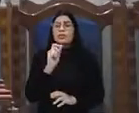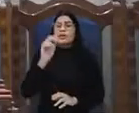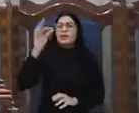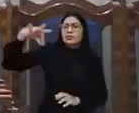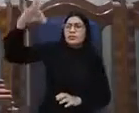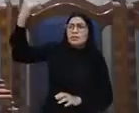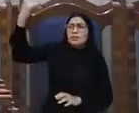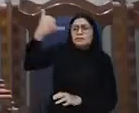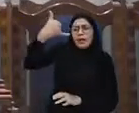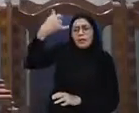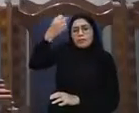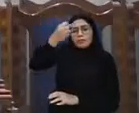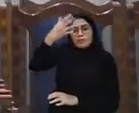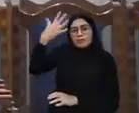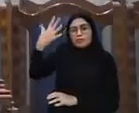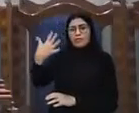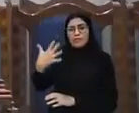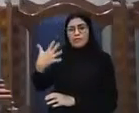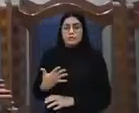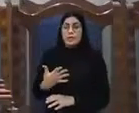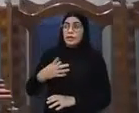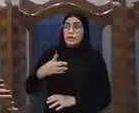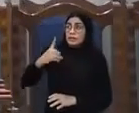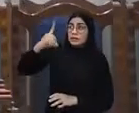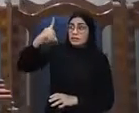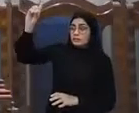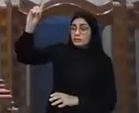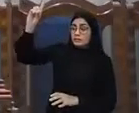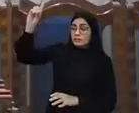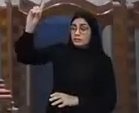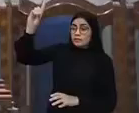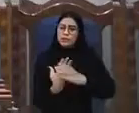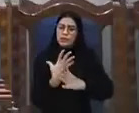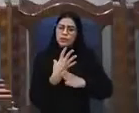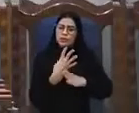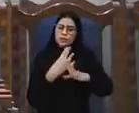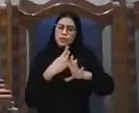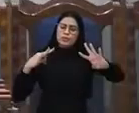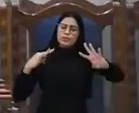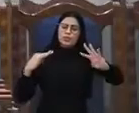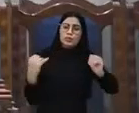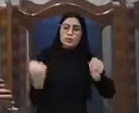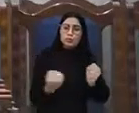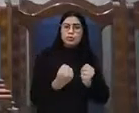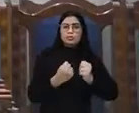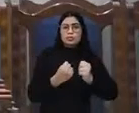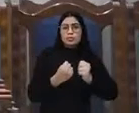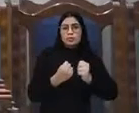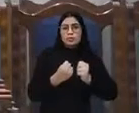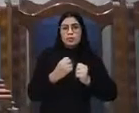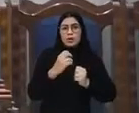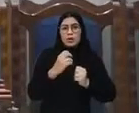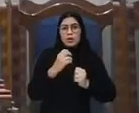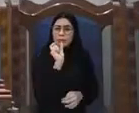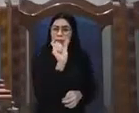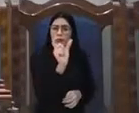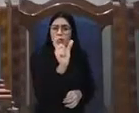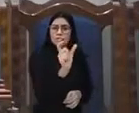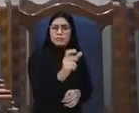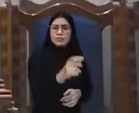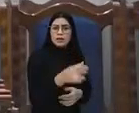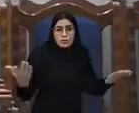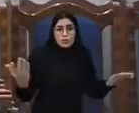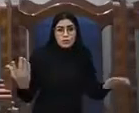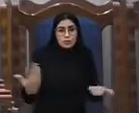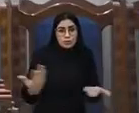nos revelando? Olha, o Deus que criou tudo só com uma palavra. Ele pode ordenar uma palavra na sua vida hoje e